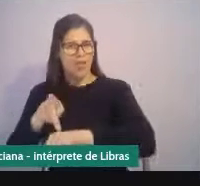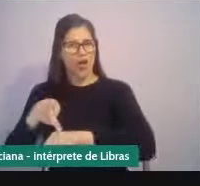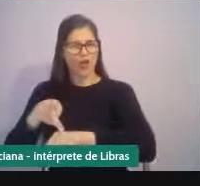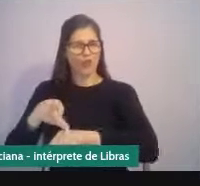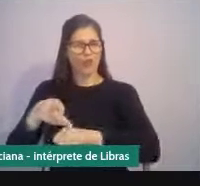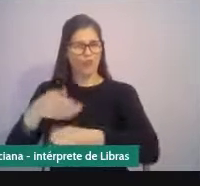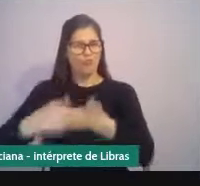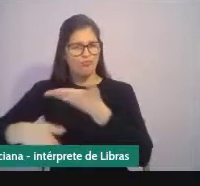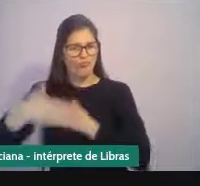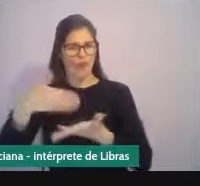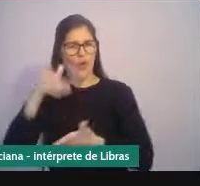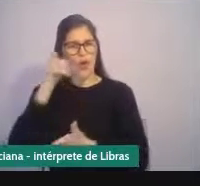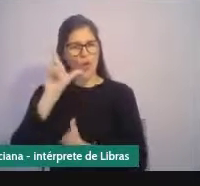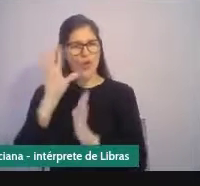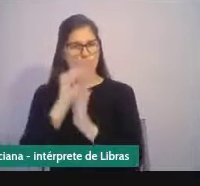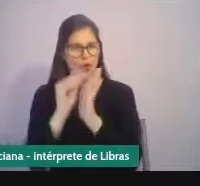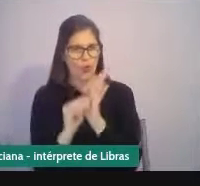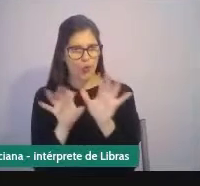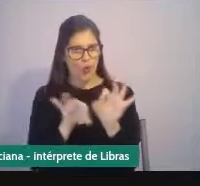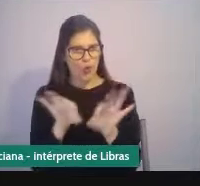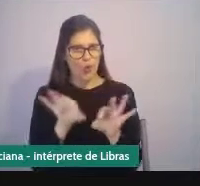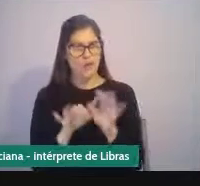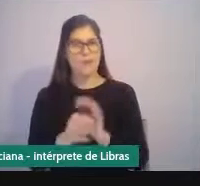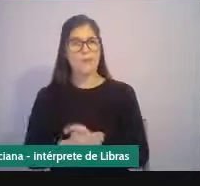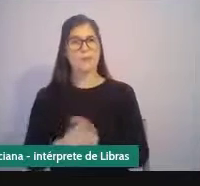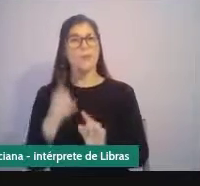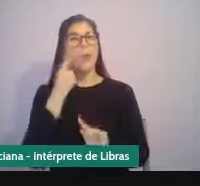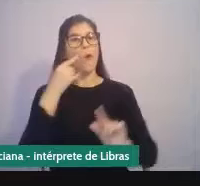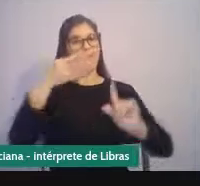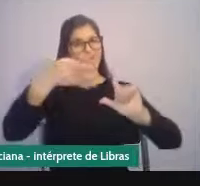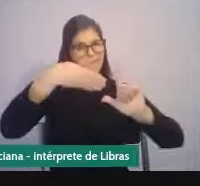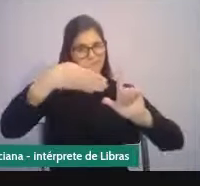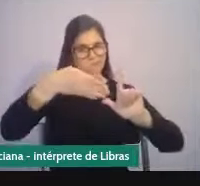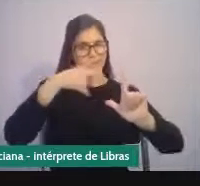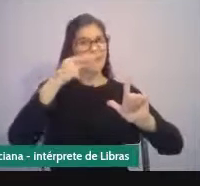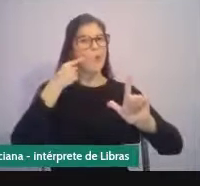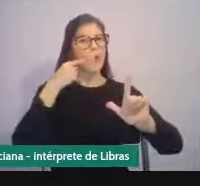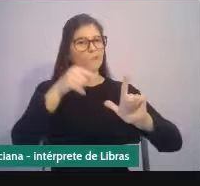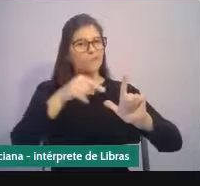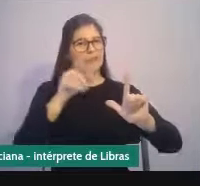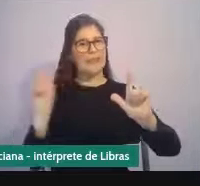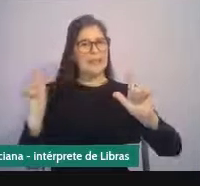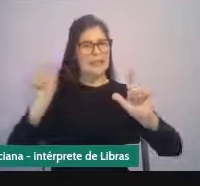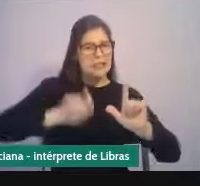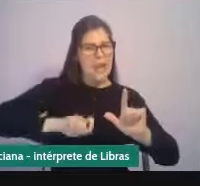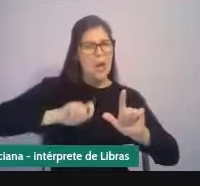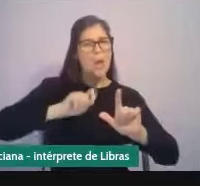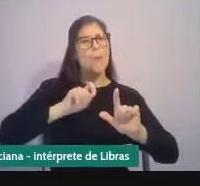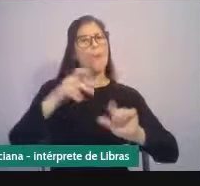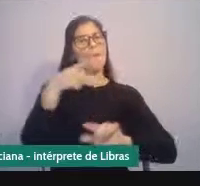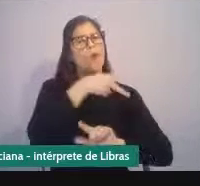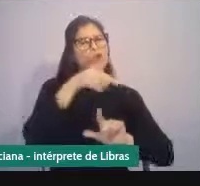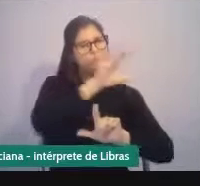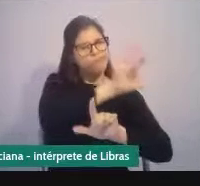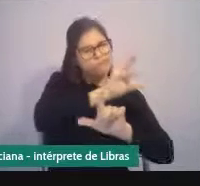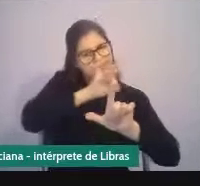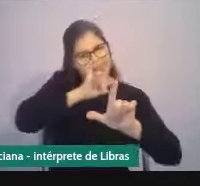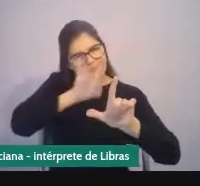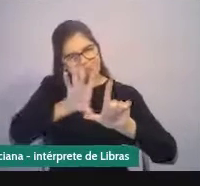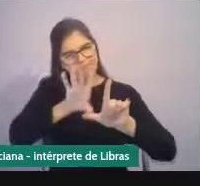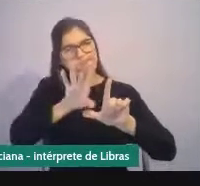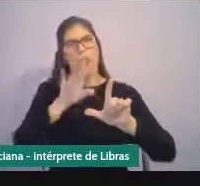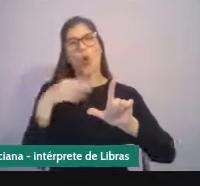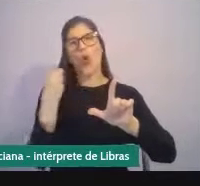O ambiente, de uma maneira geral, ele se organiza dessa forma: os professores podem importar o ambiente inteiro ou podem